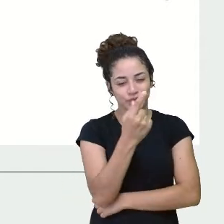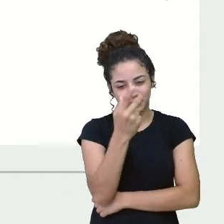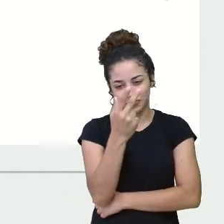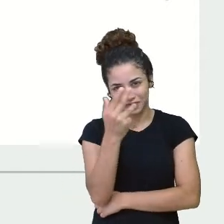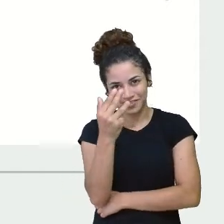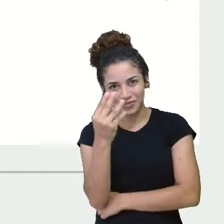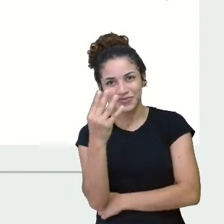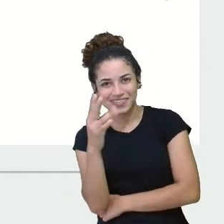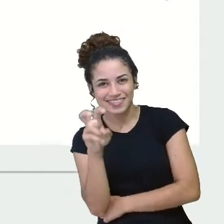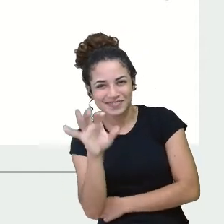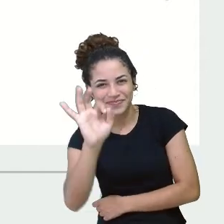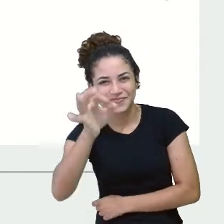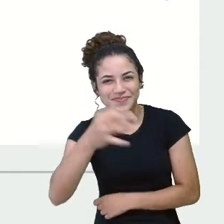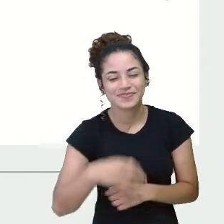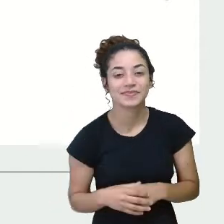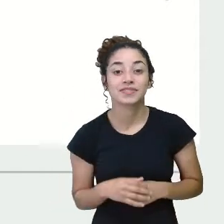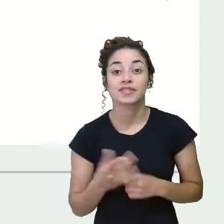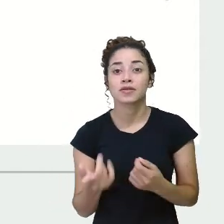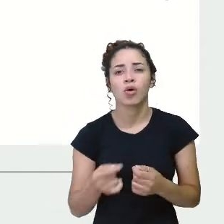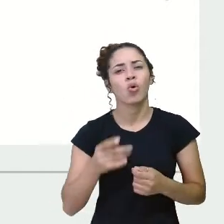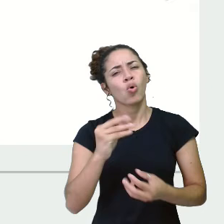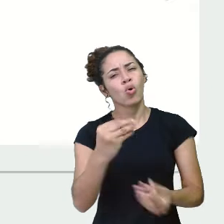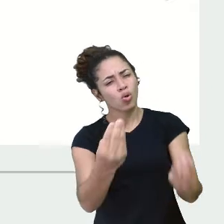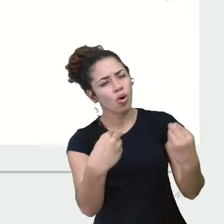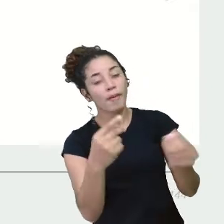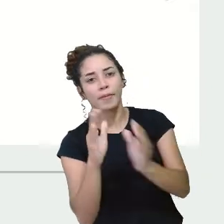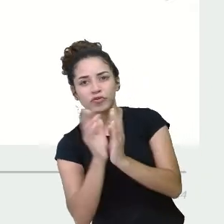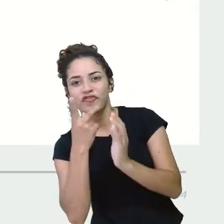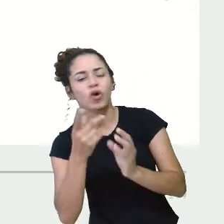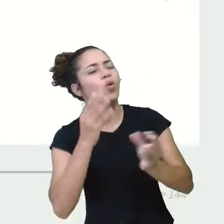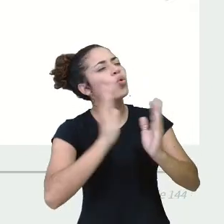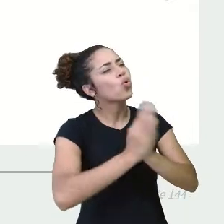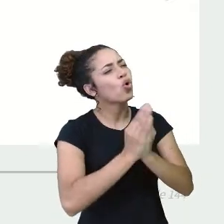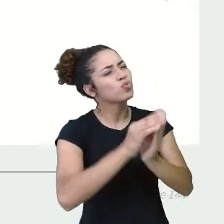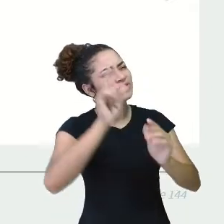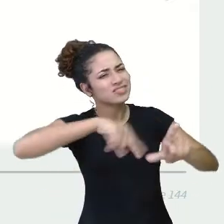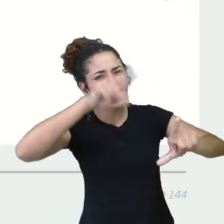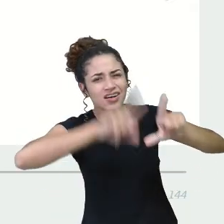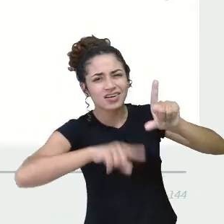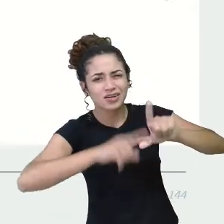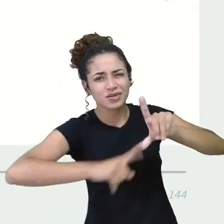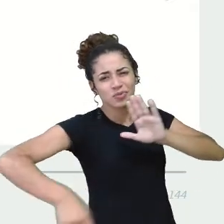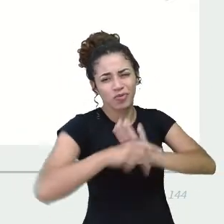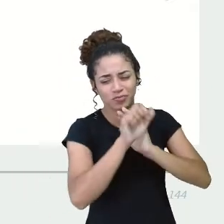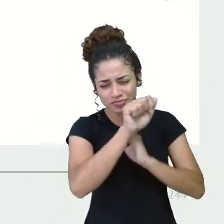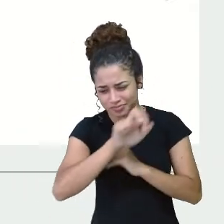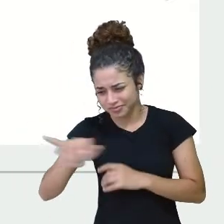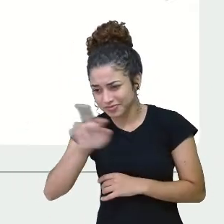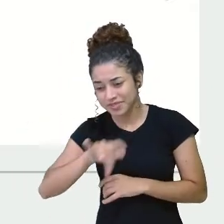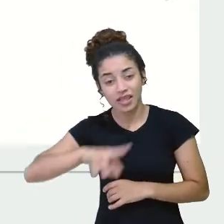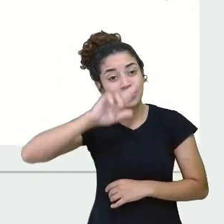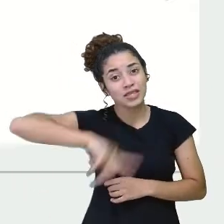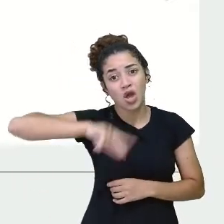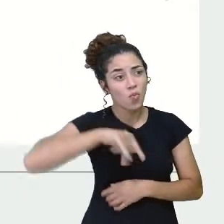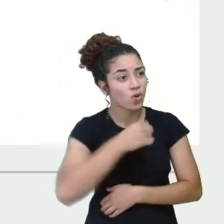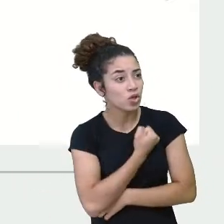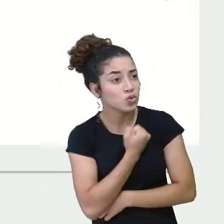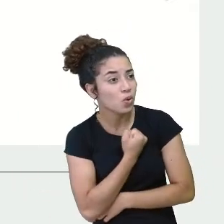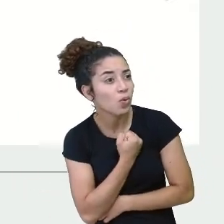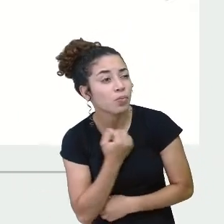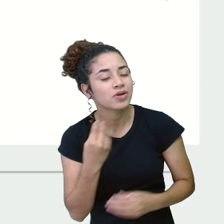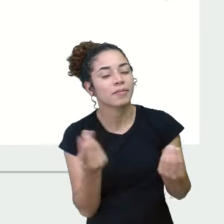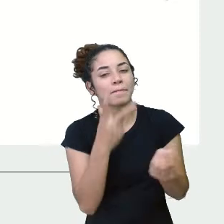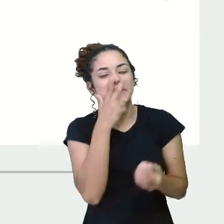Ora bolas, exclamou a boneca, isso são letras do alfabeto, não são algarismos. E